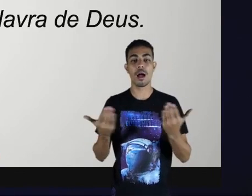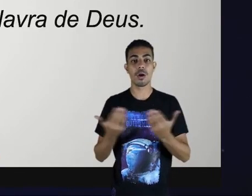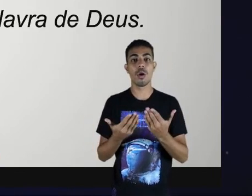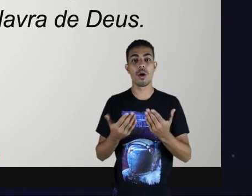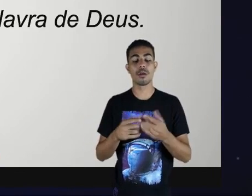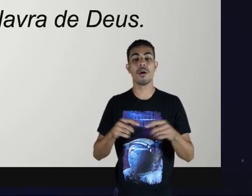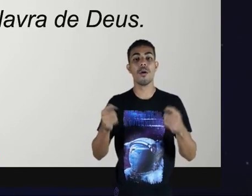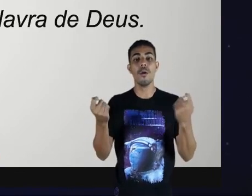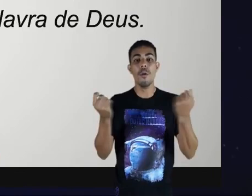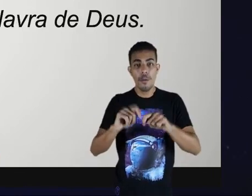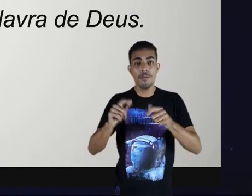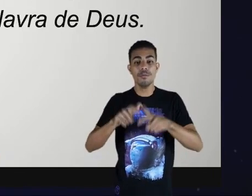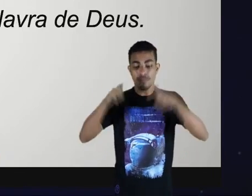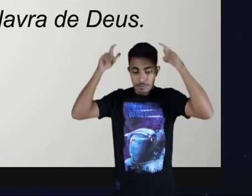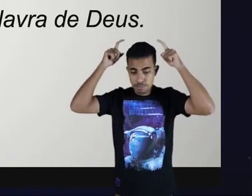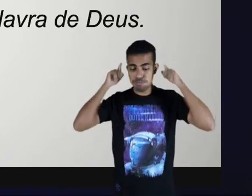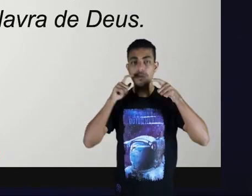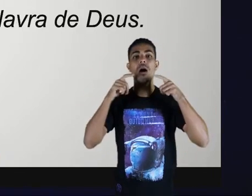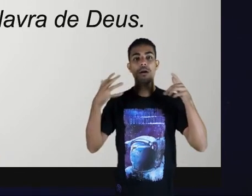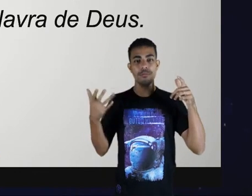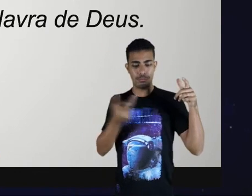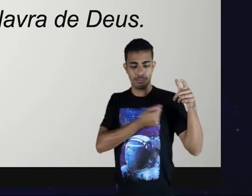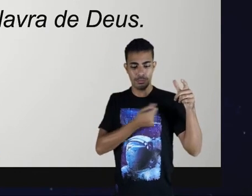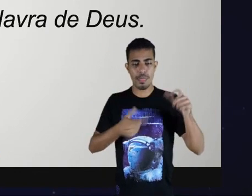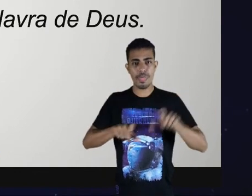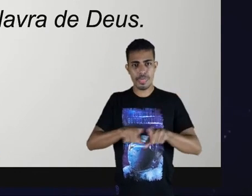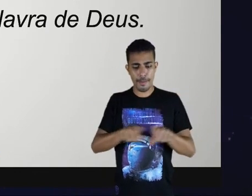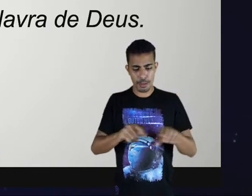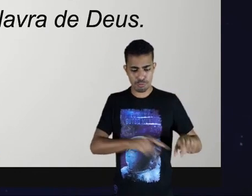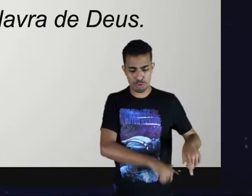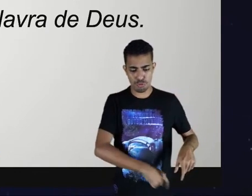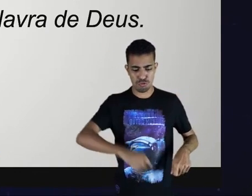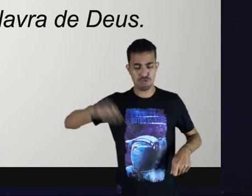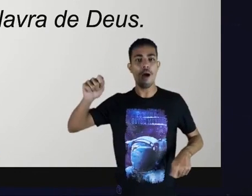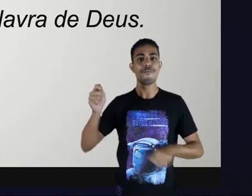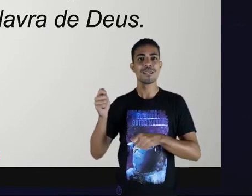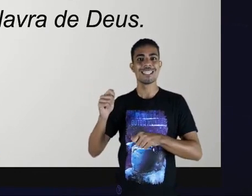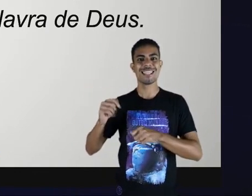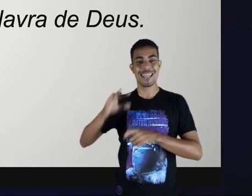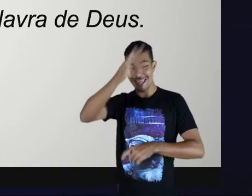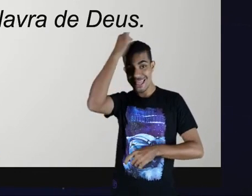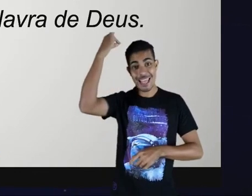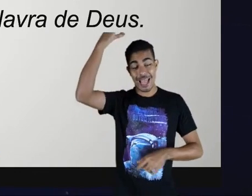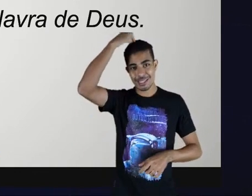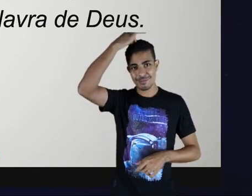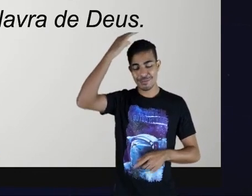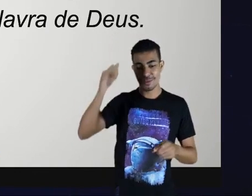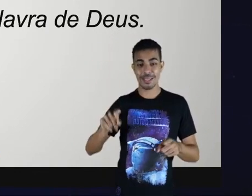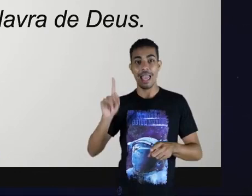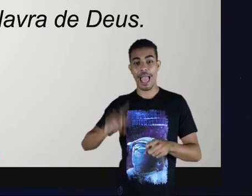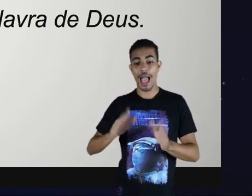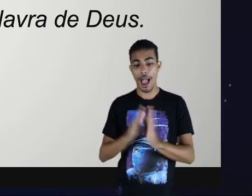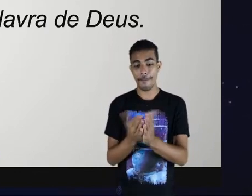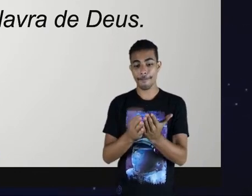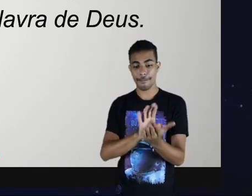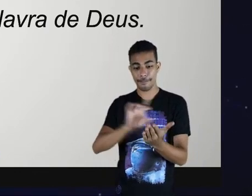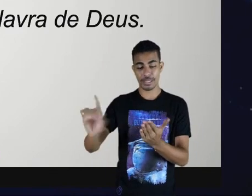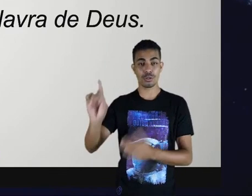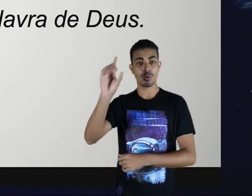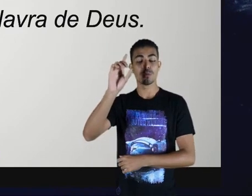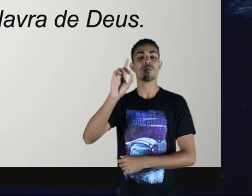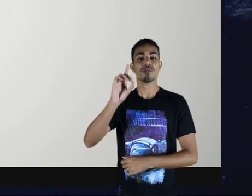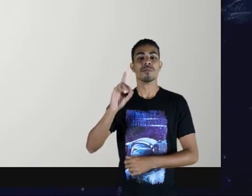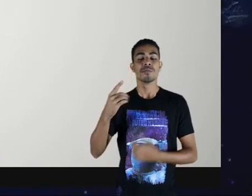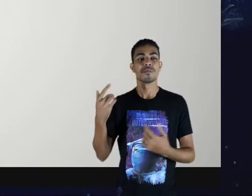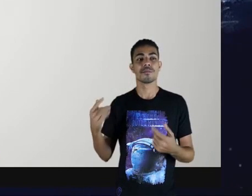o capacete da salvação e a espada do Espírito, que é a palavra de Deus, a palavra de